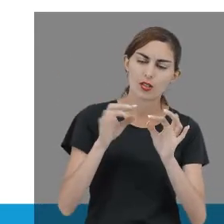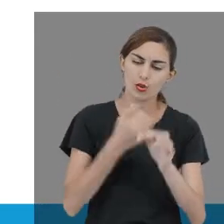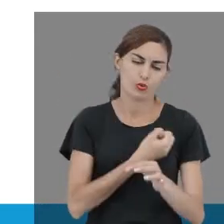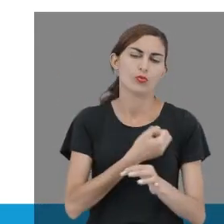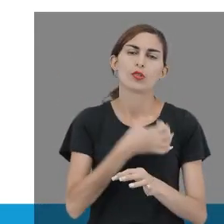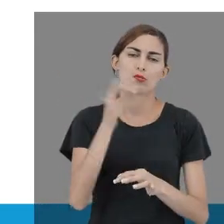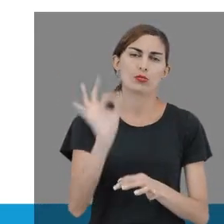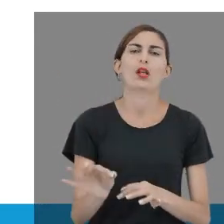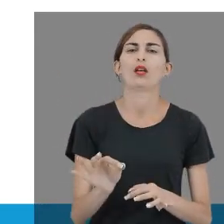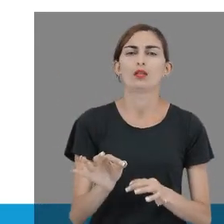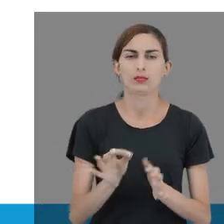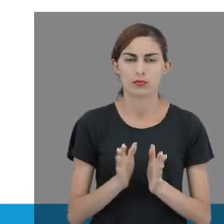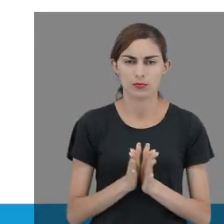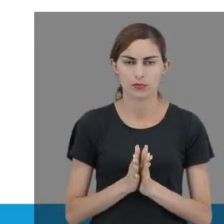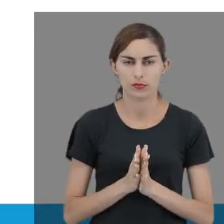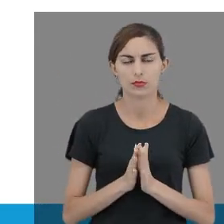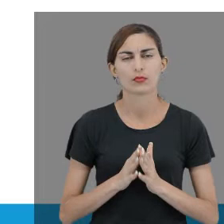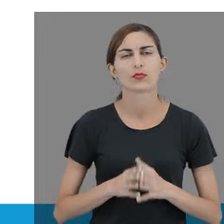realmente